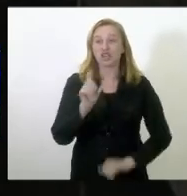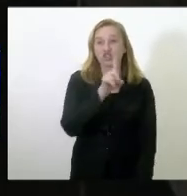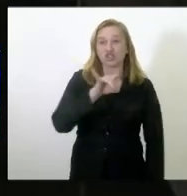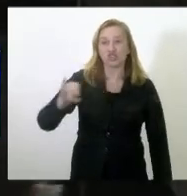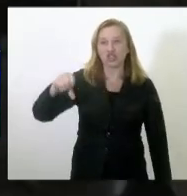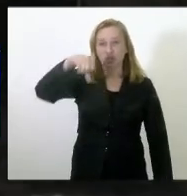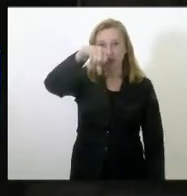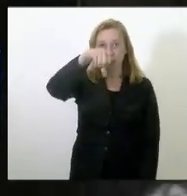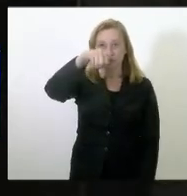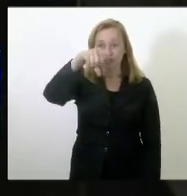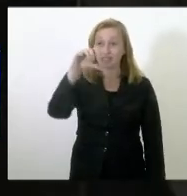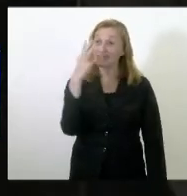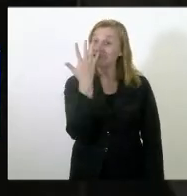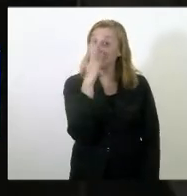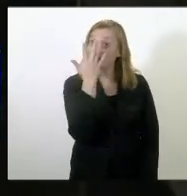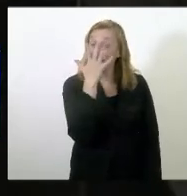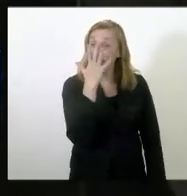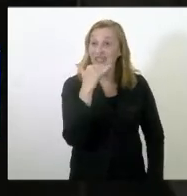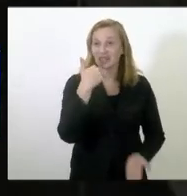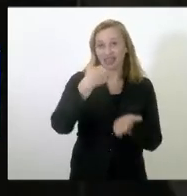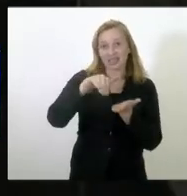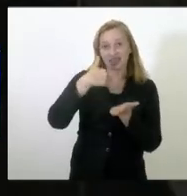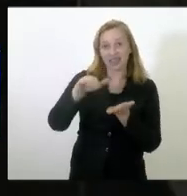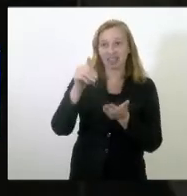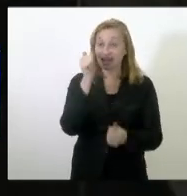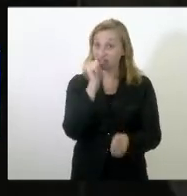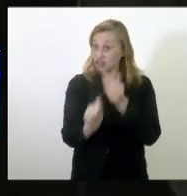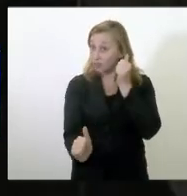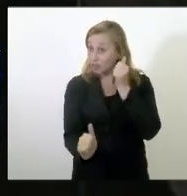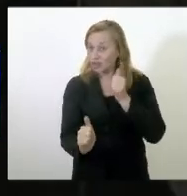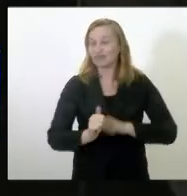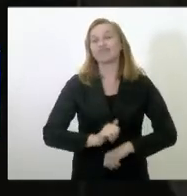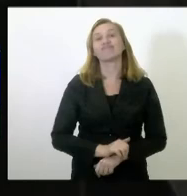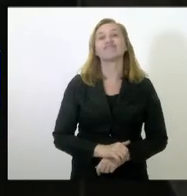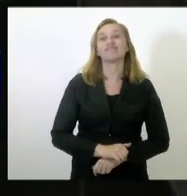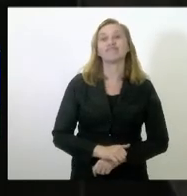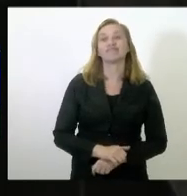de fevereiro à Secretaria de Esporte.